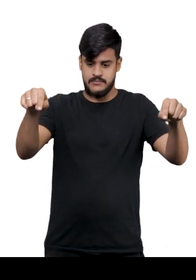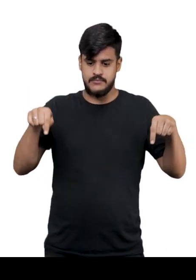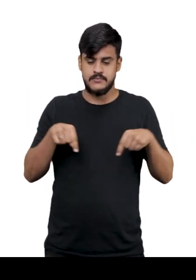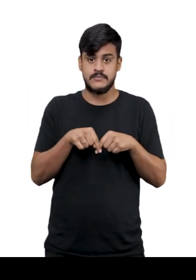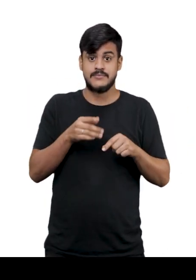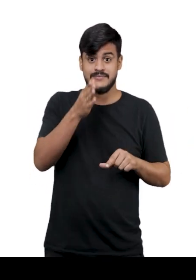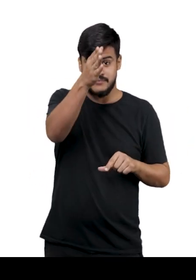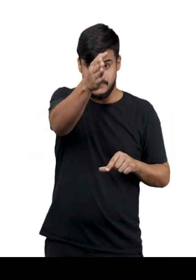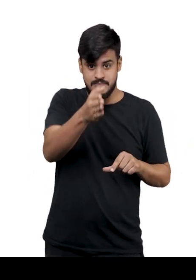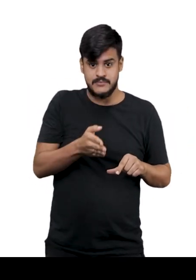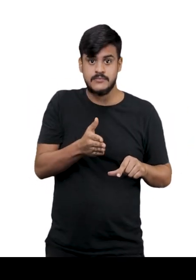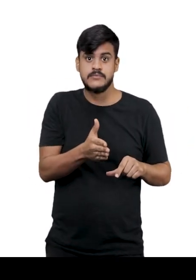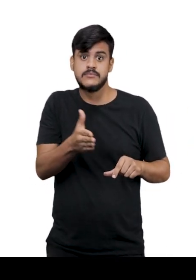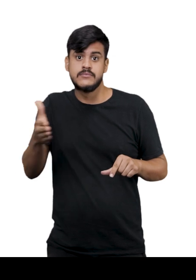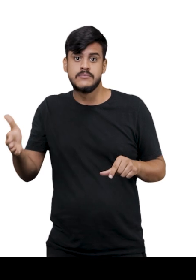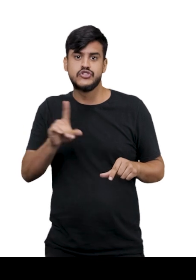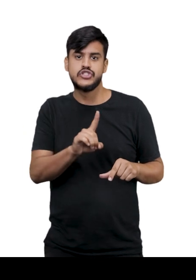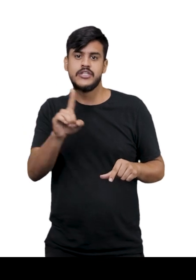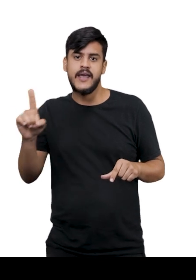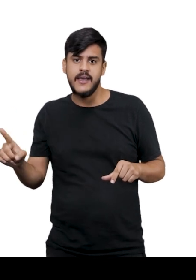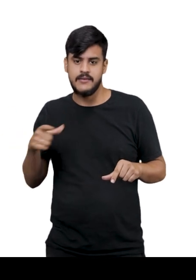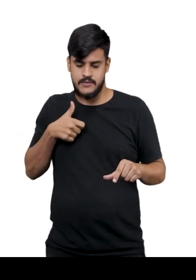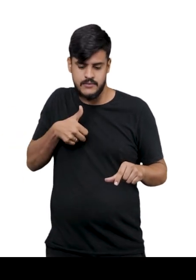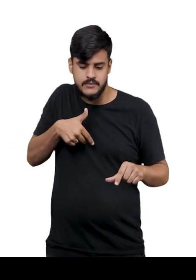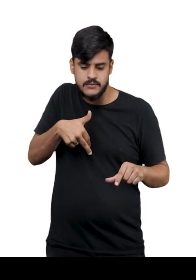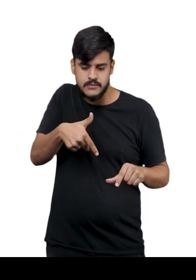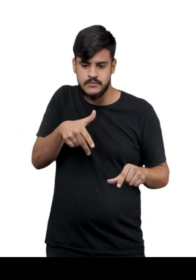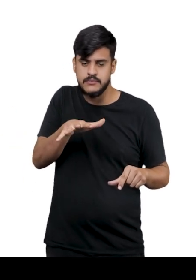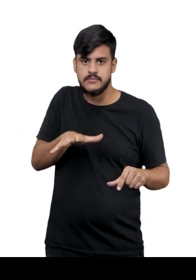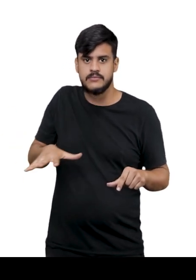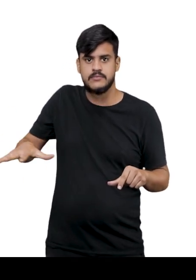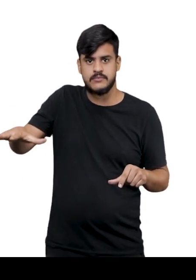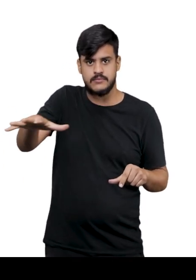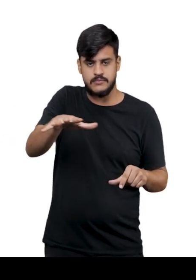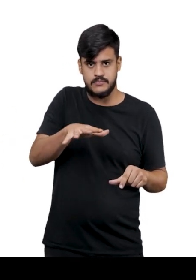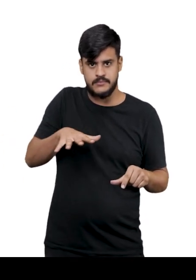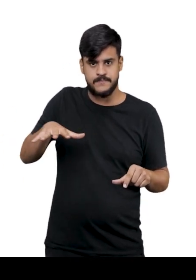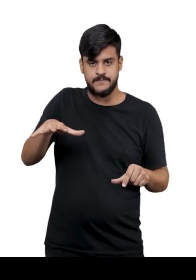do centro até a parede à direita de quem entra no espaço.